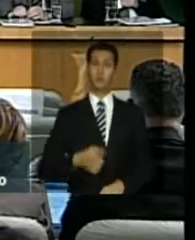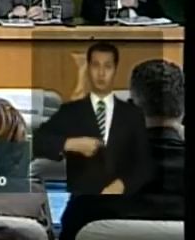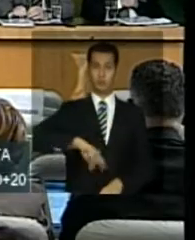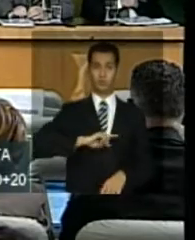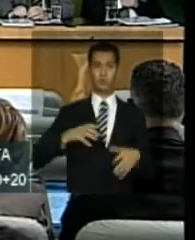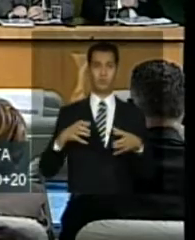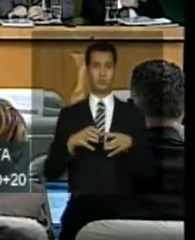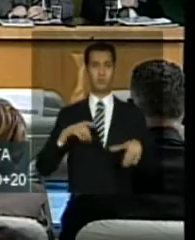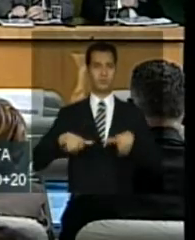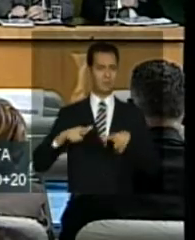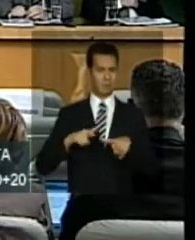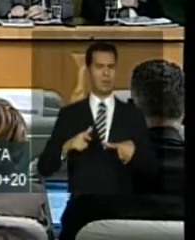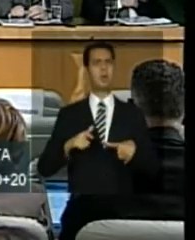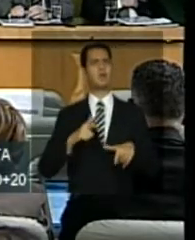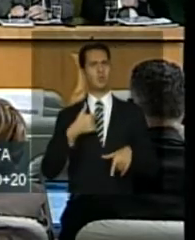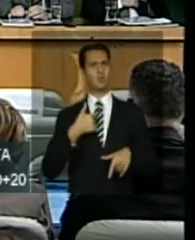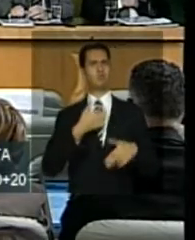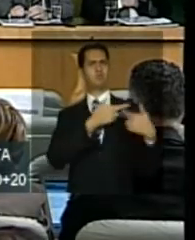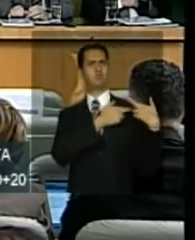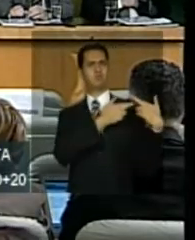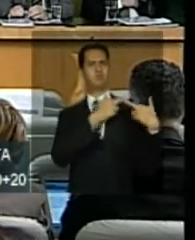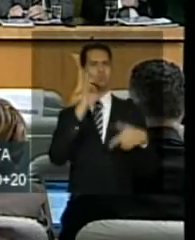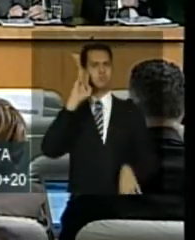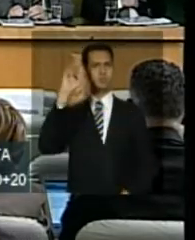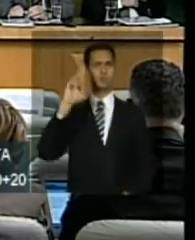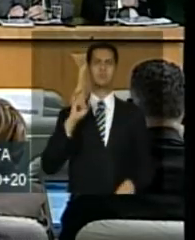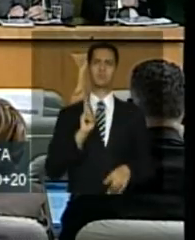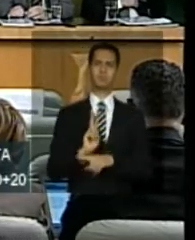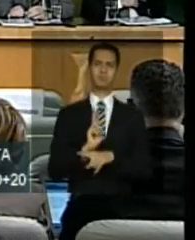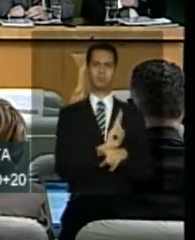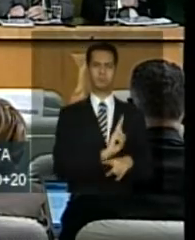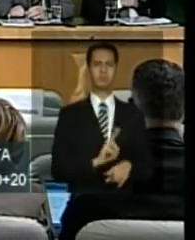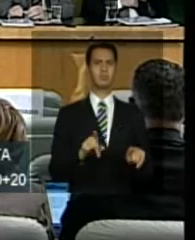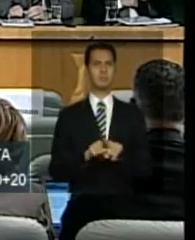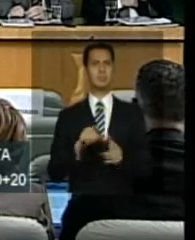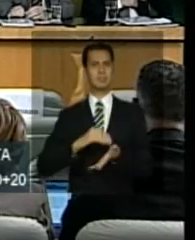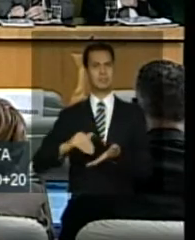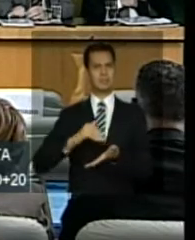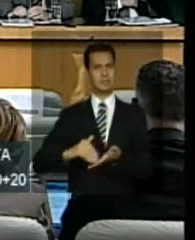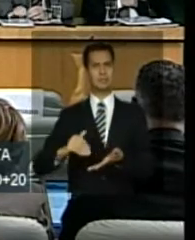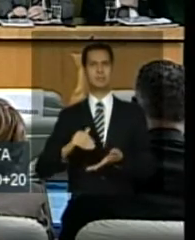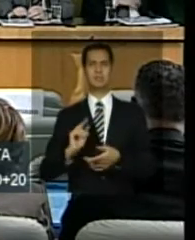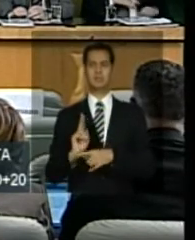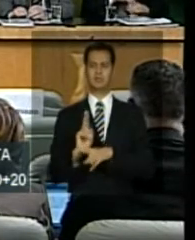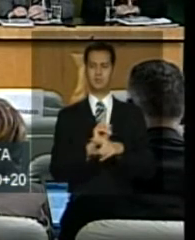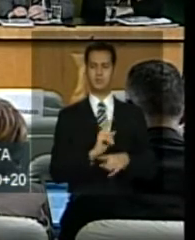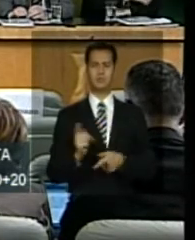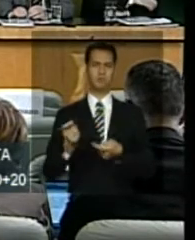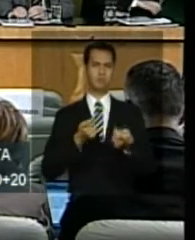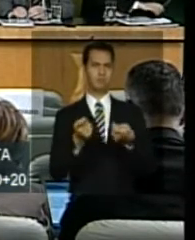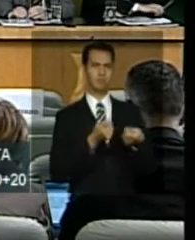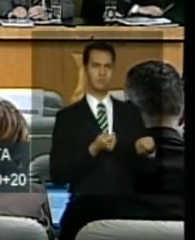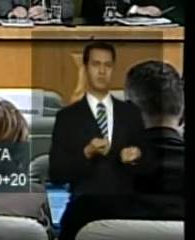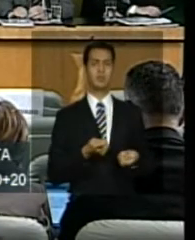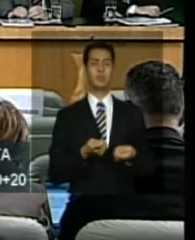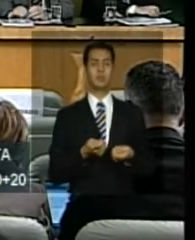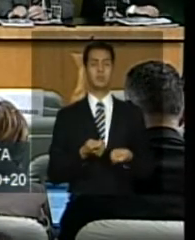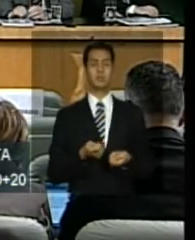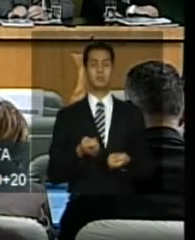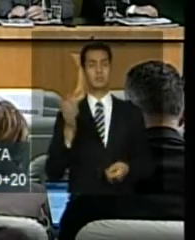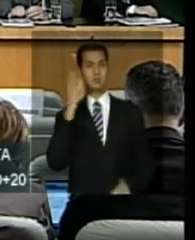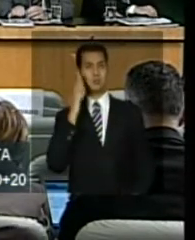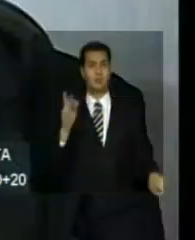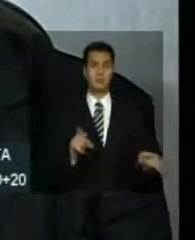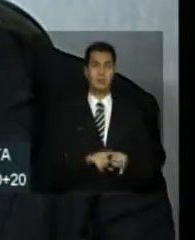defesa que agora começa com a regionalização a enfrentar a questão do suasa mais